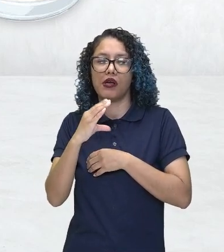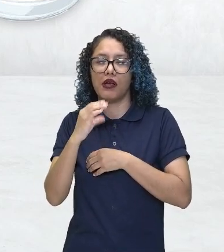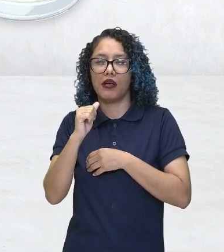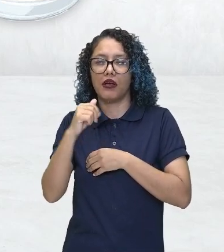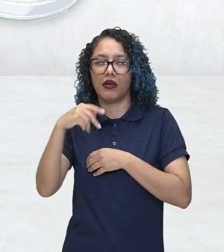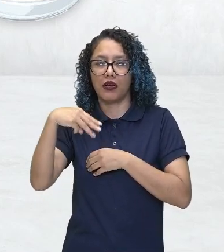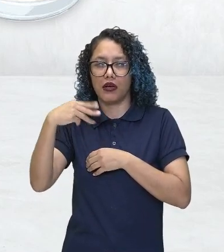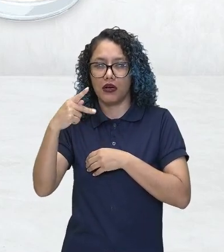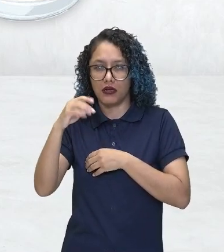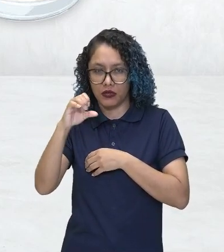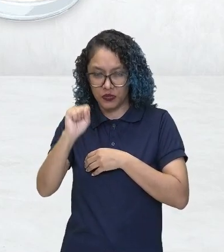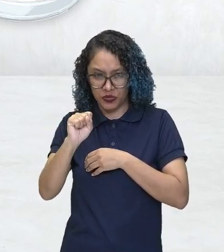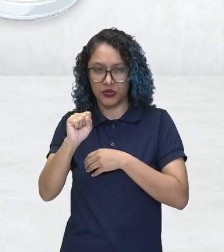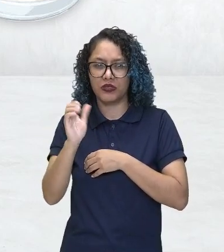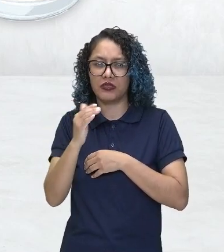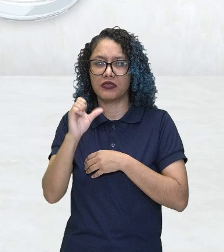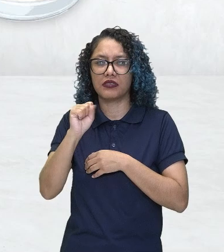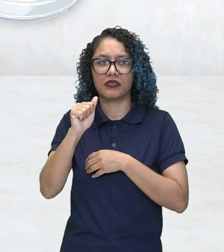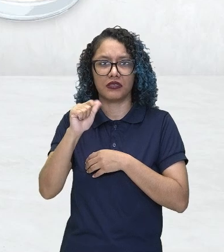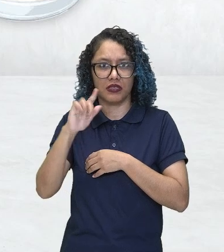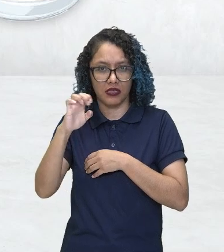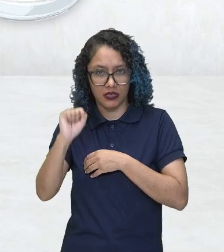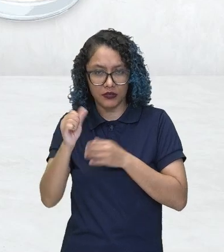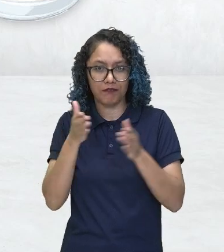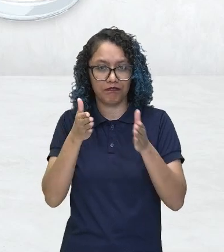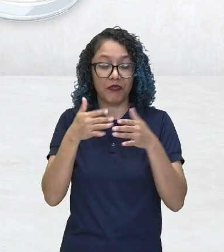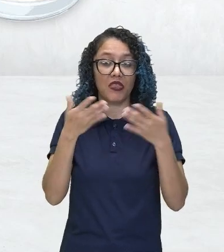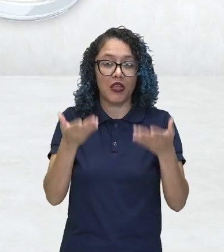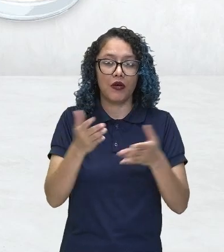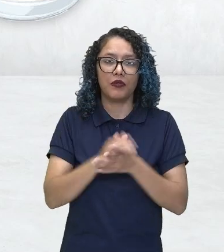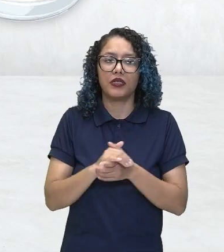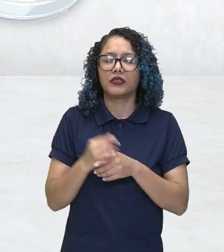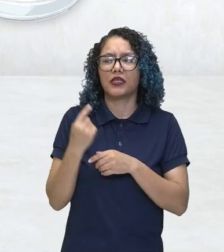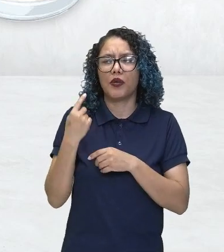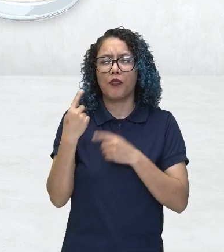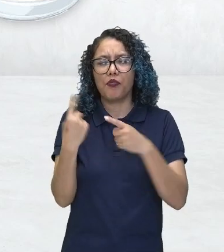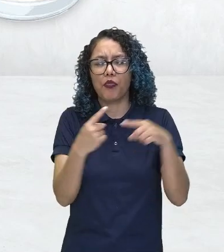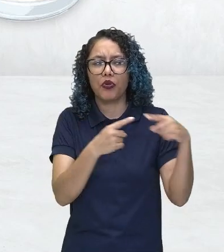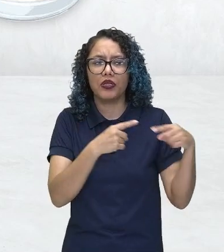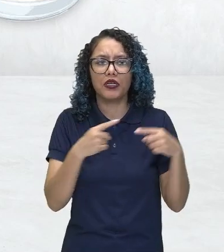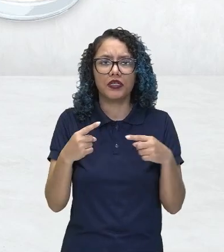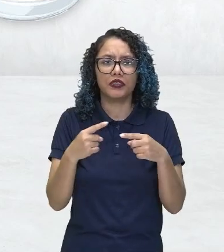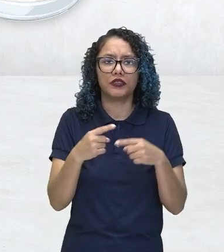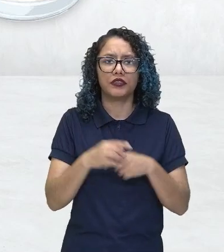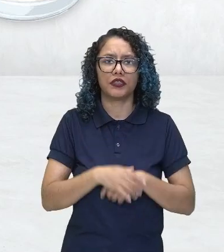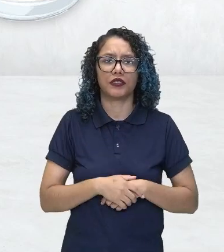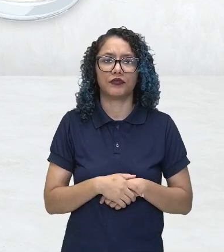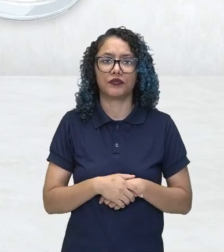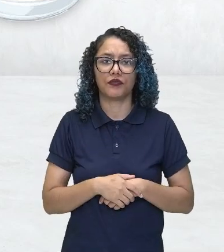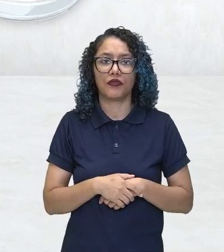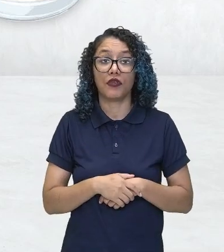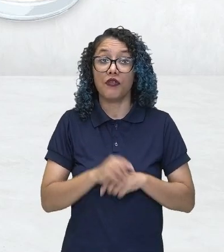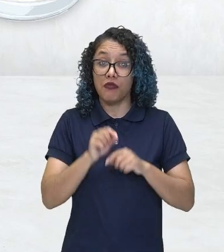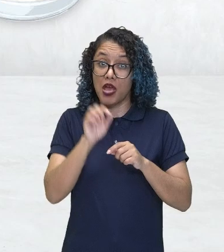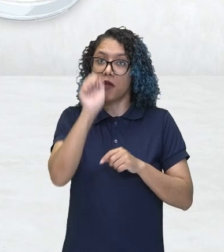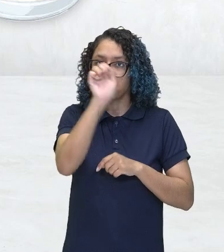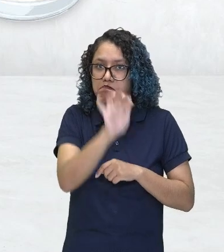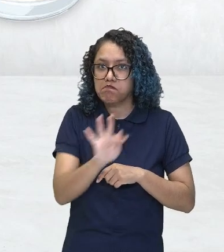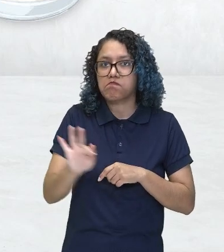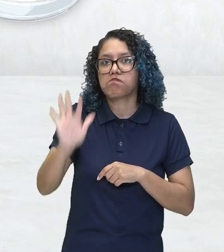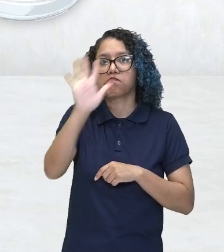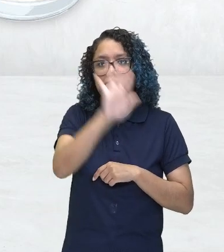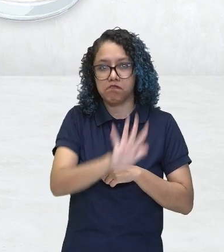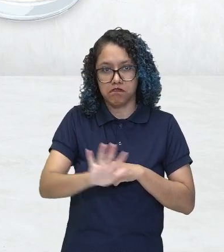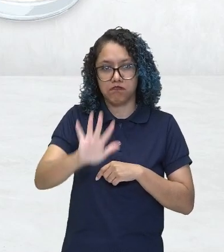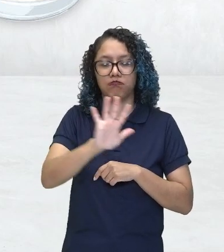até 1902. E essa política estabeleceu-se em âmbito federal e reuniu dois